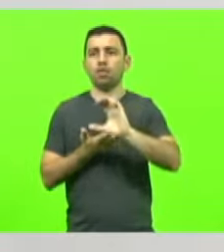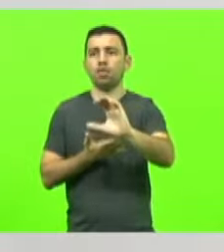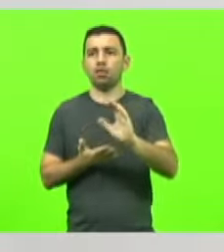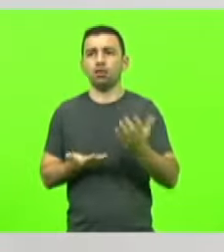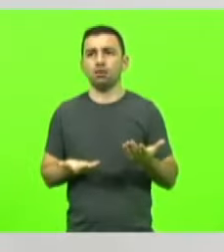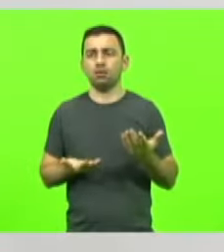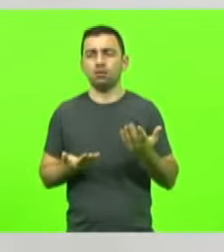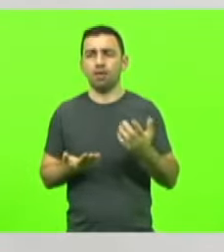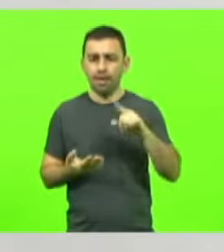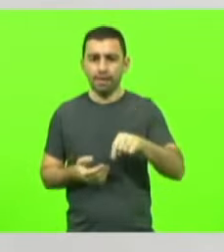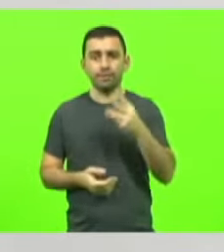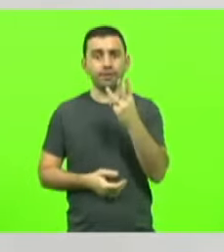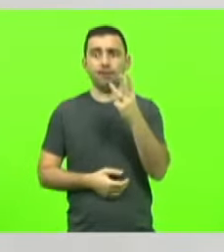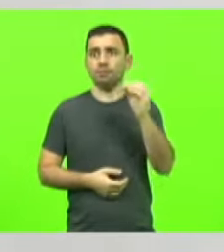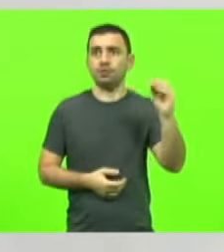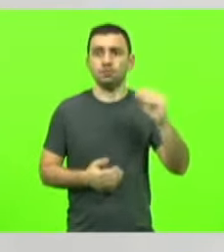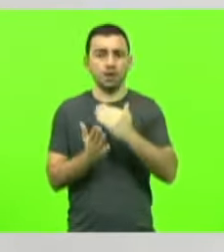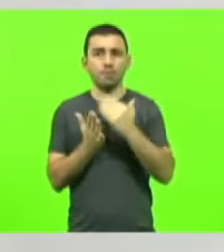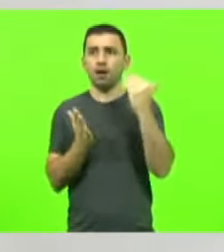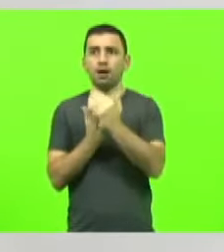a preocupação é tamanha.